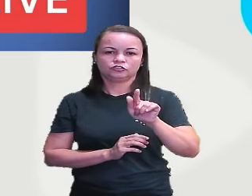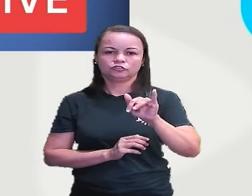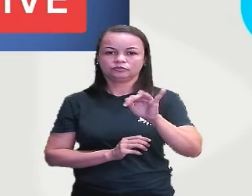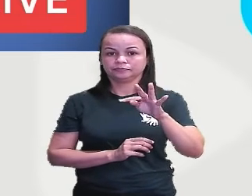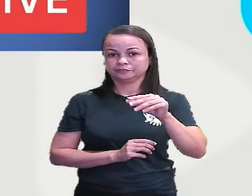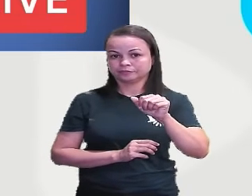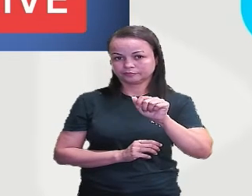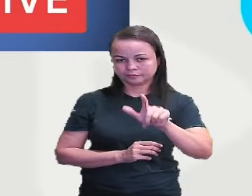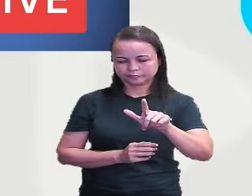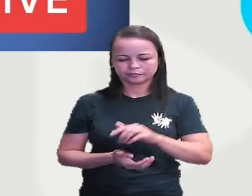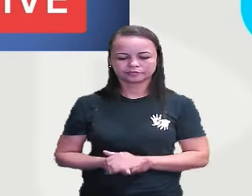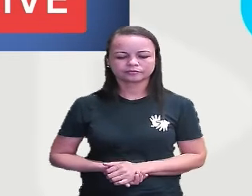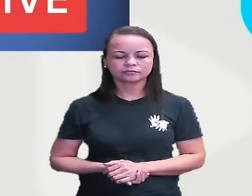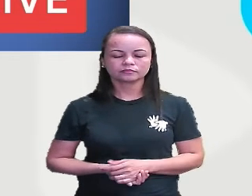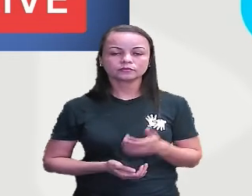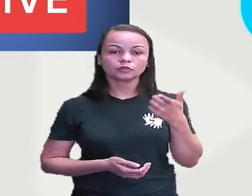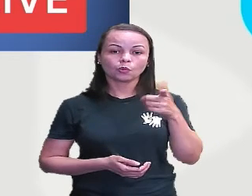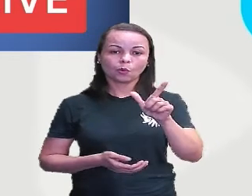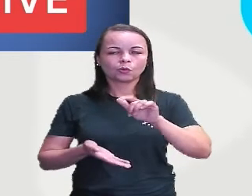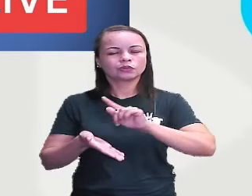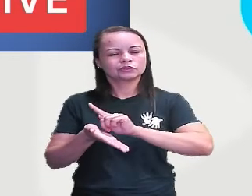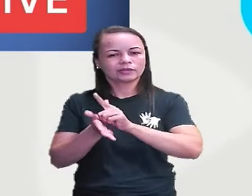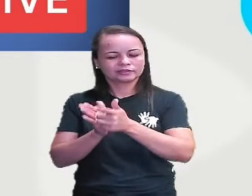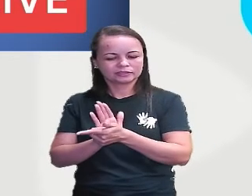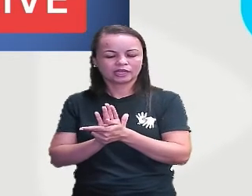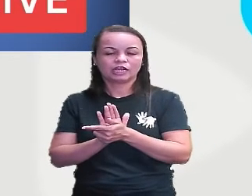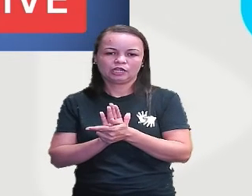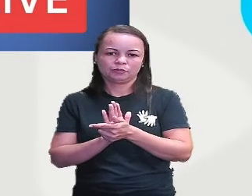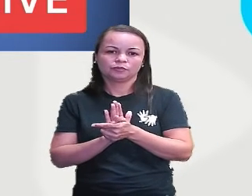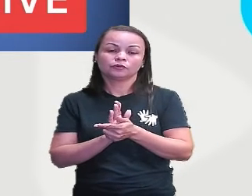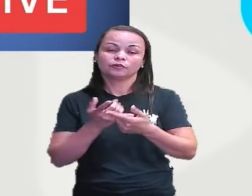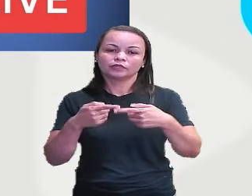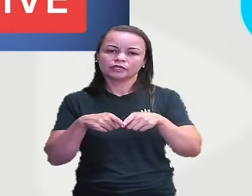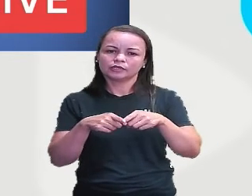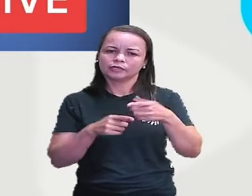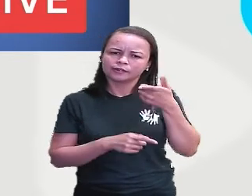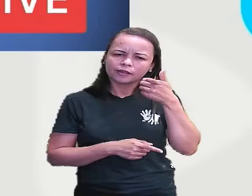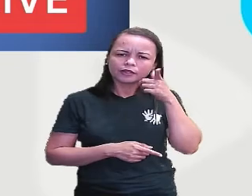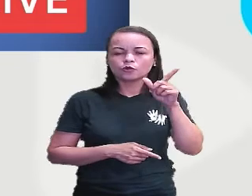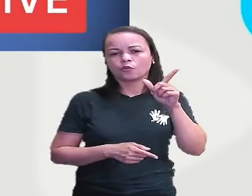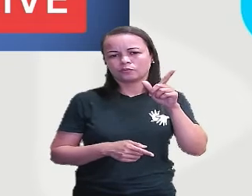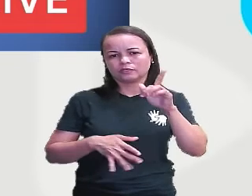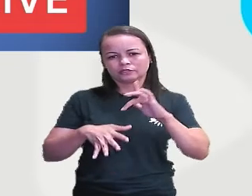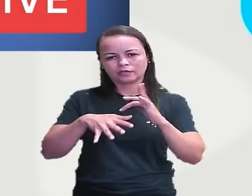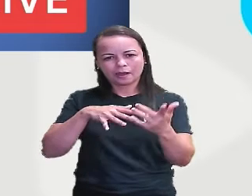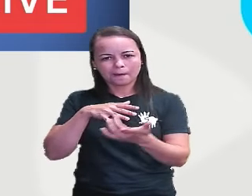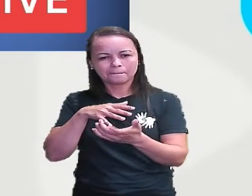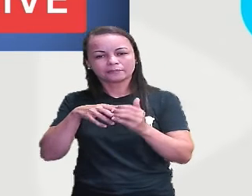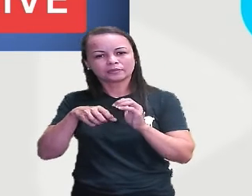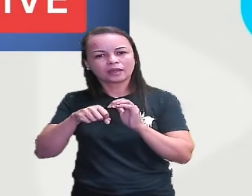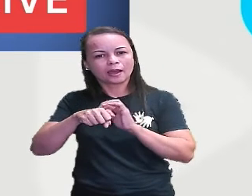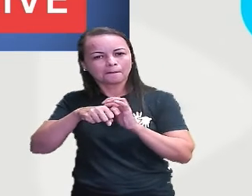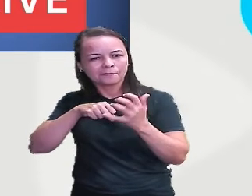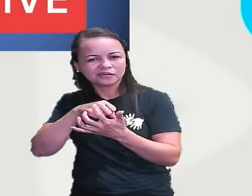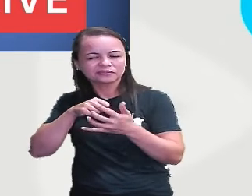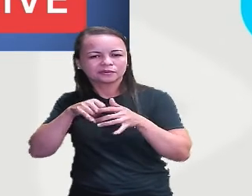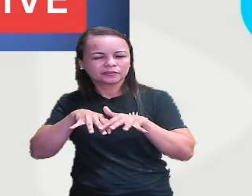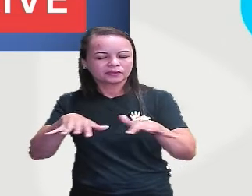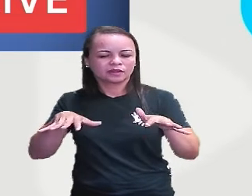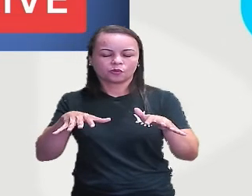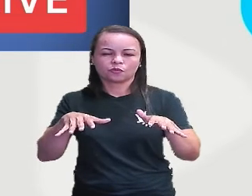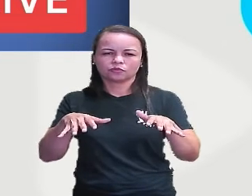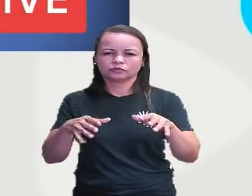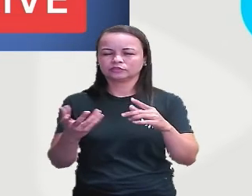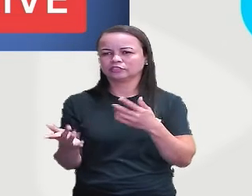Outros exemplos de gênero digital, que ganhou muito destaque aí com essa pandemia, né? Onde nós ficamos